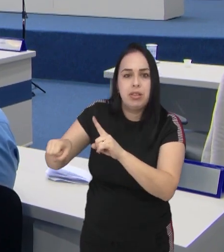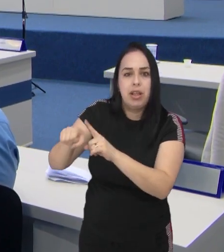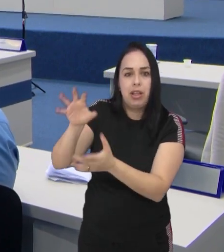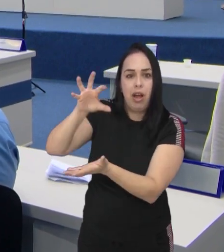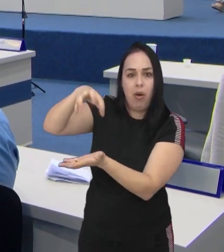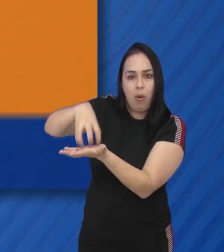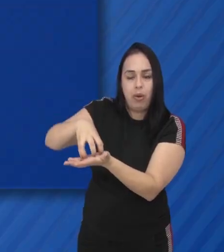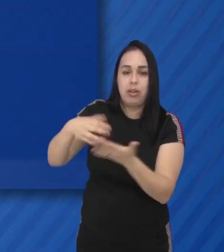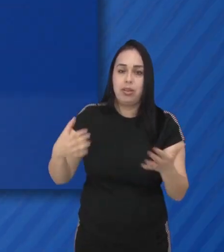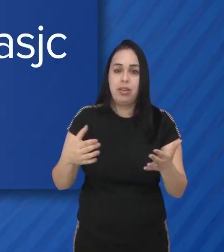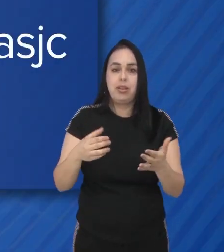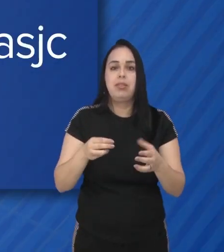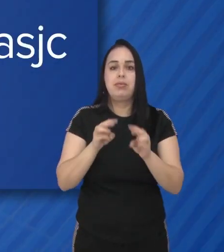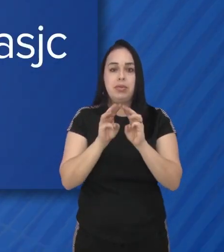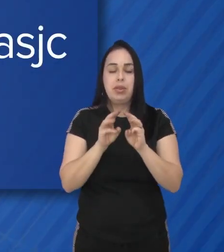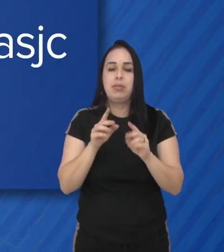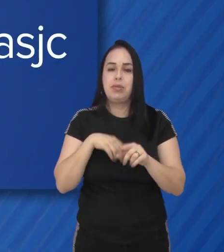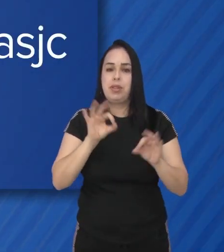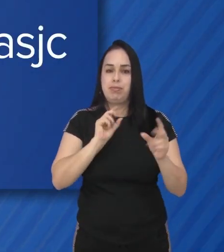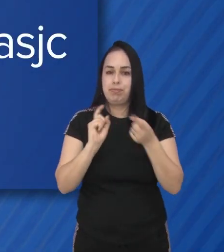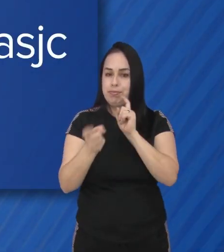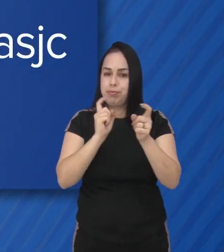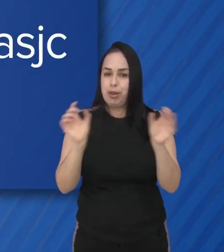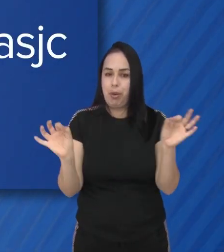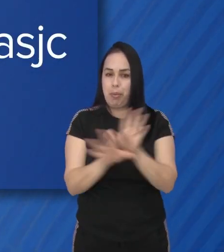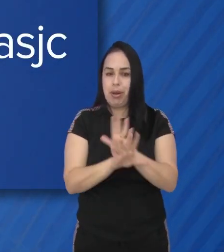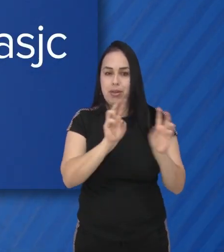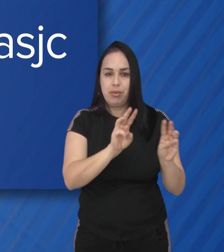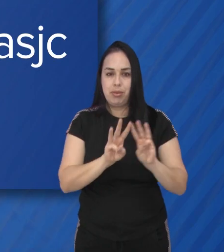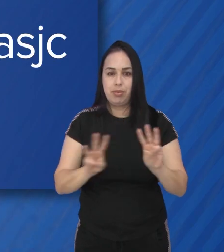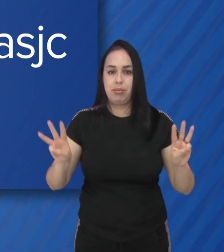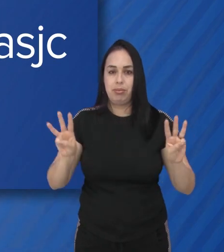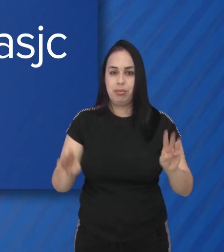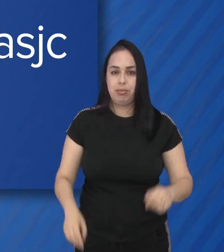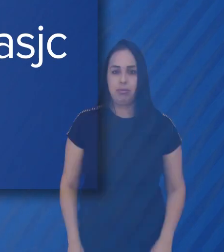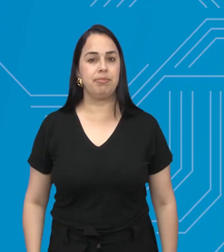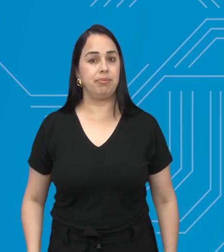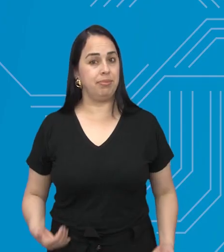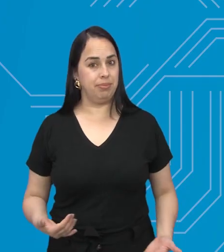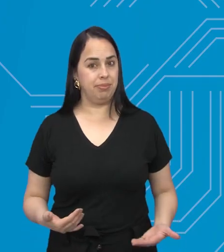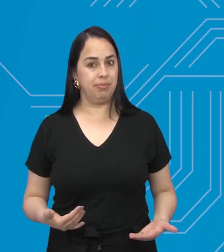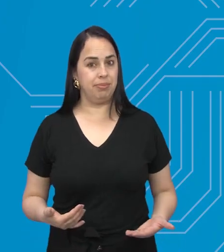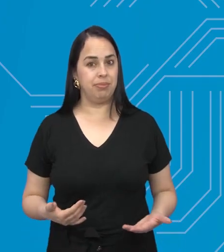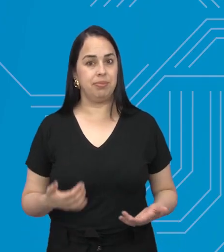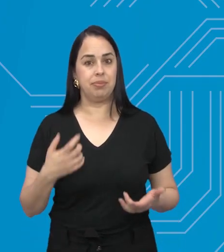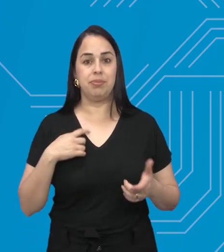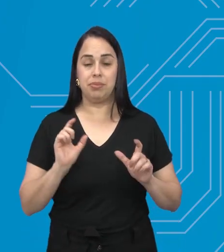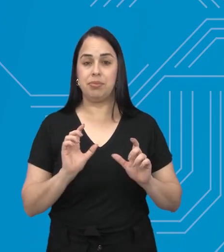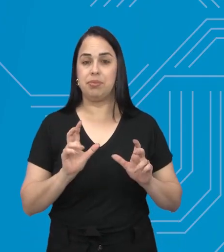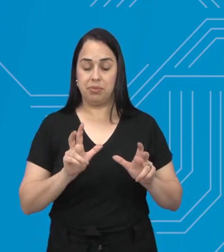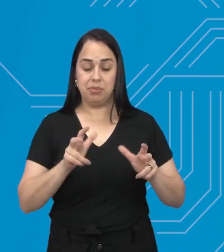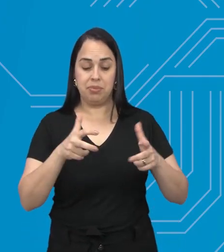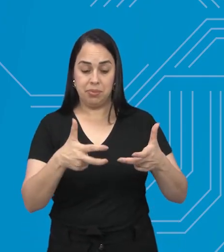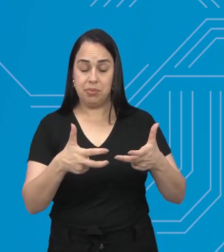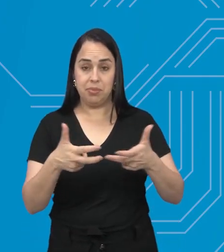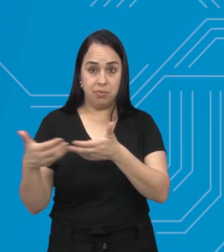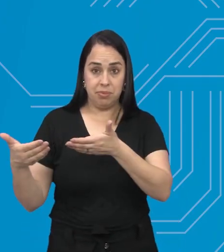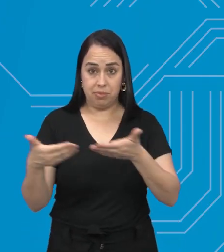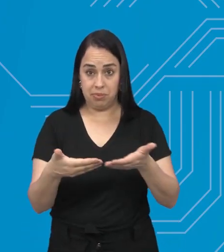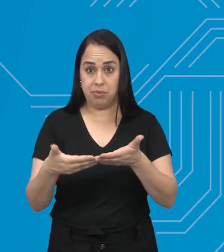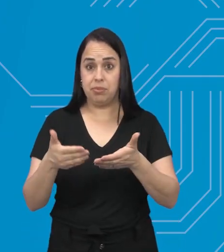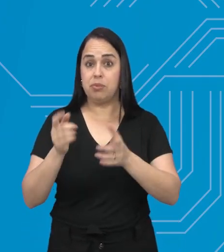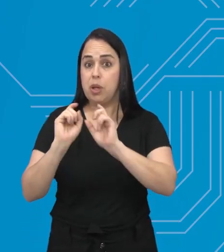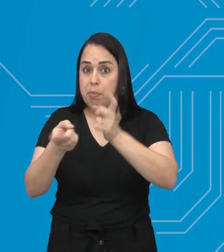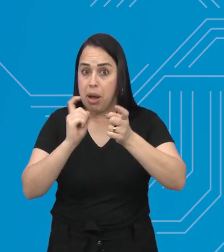utilidade pública. A sessão na íntegra você confere no nosso canal do YouTube. E a Câmara recebeu um encontro promovido pelo